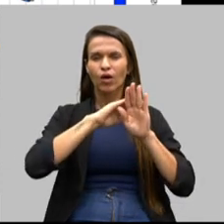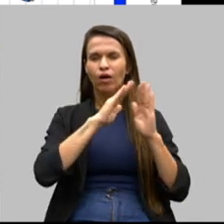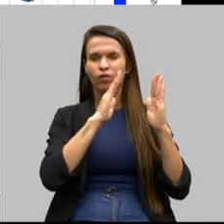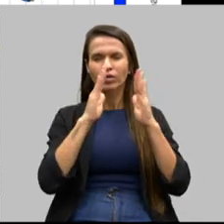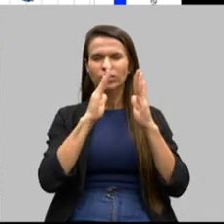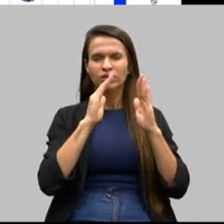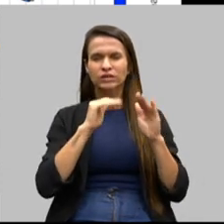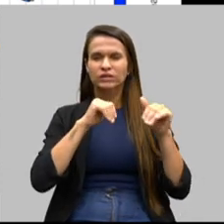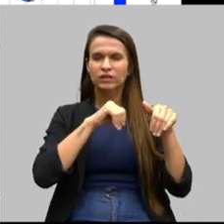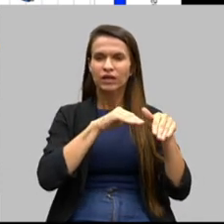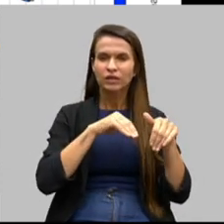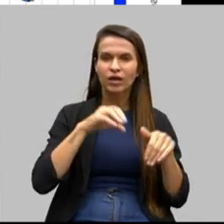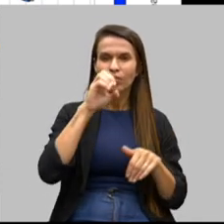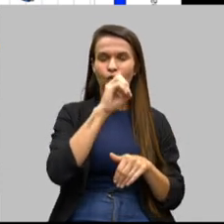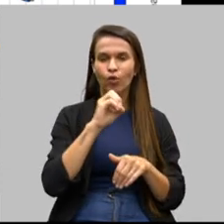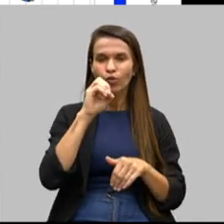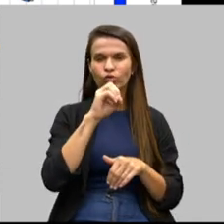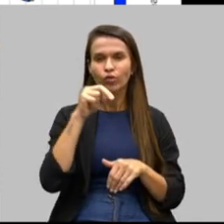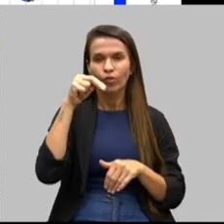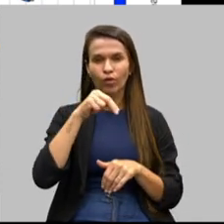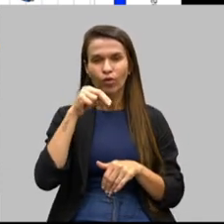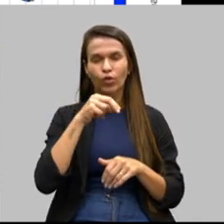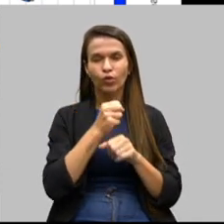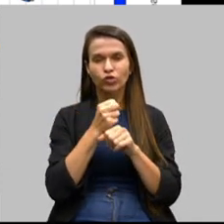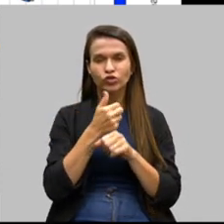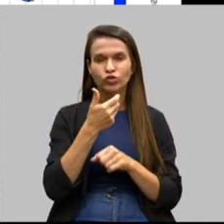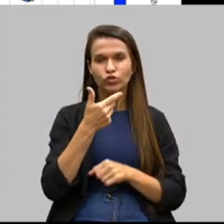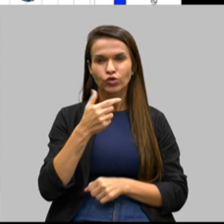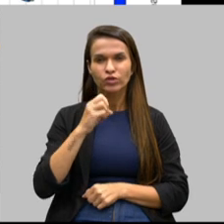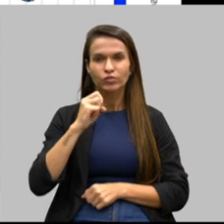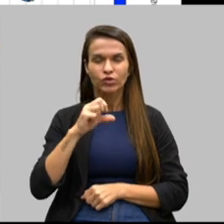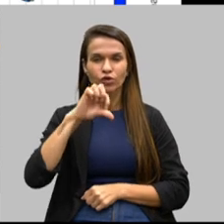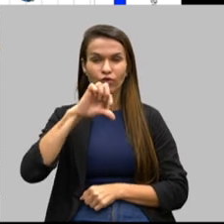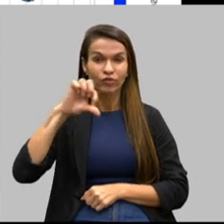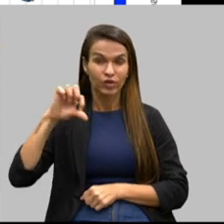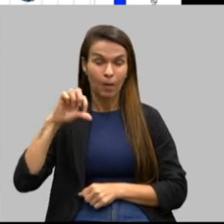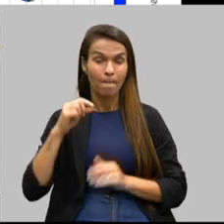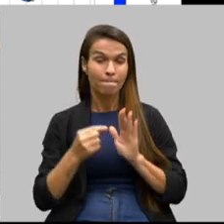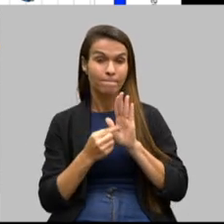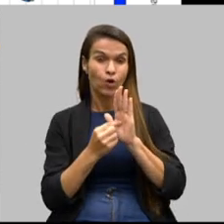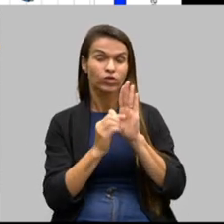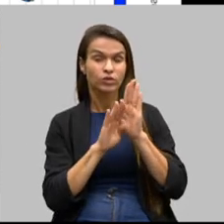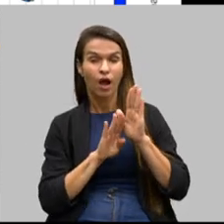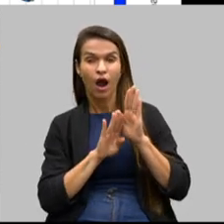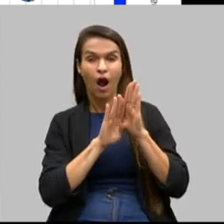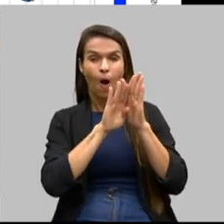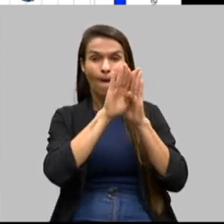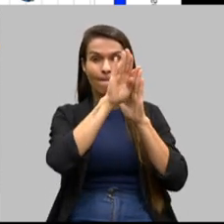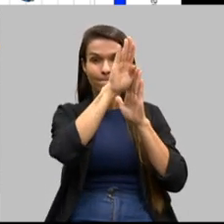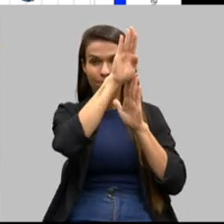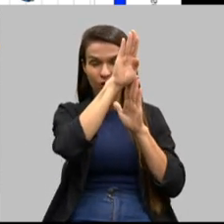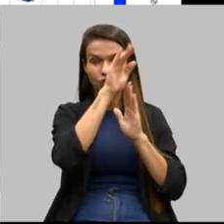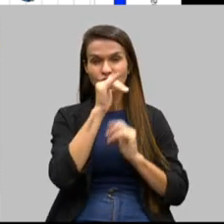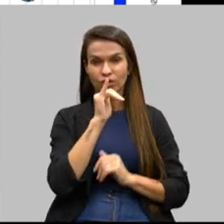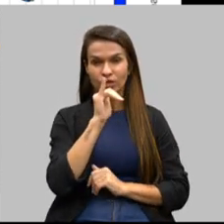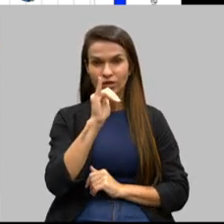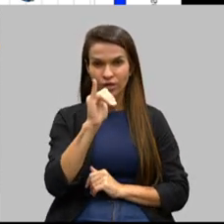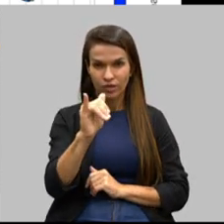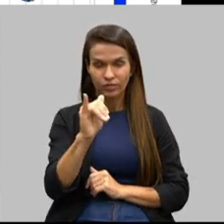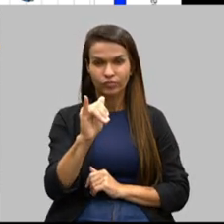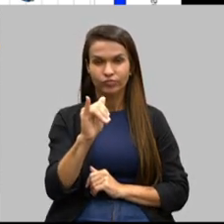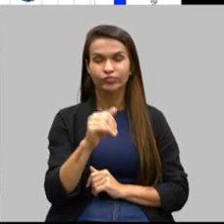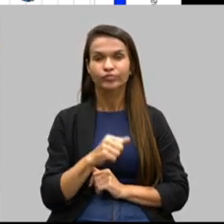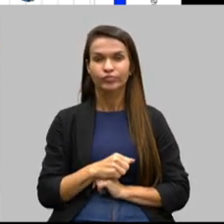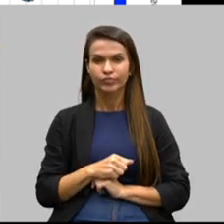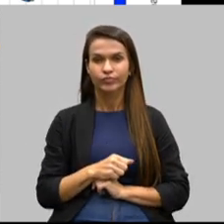período de 2080 a 2099, ele mostra aumento de energia fotovoltaica. Esse